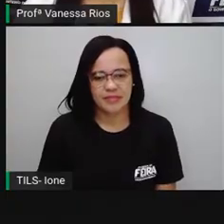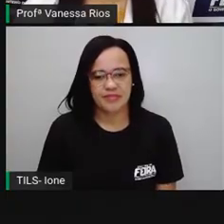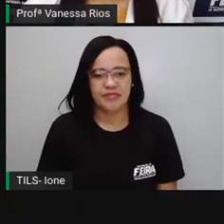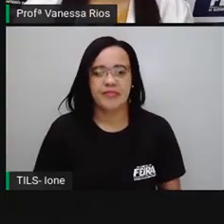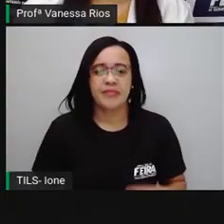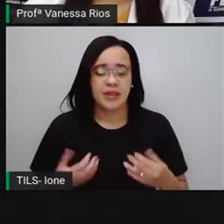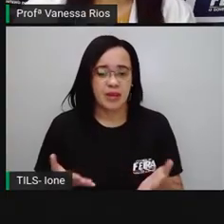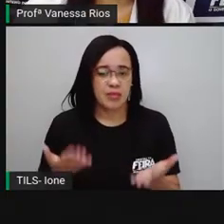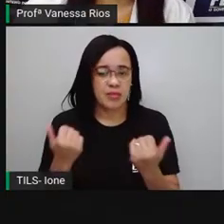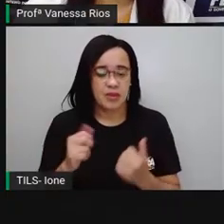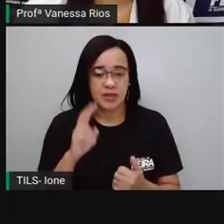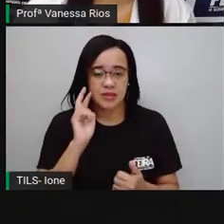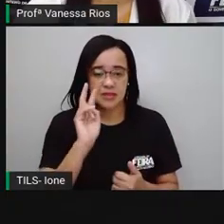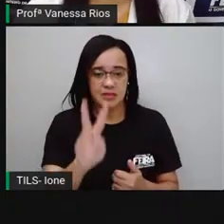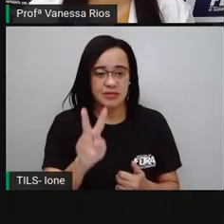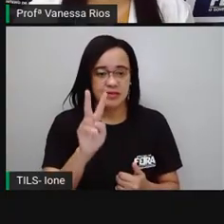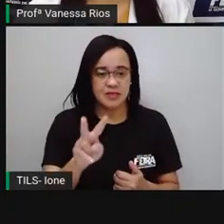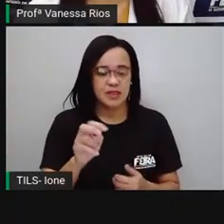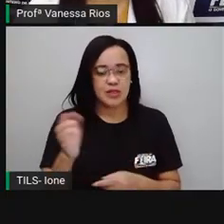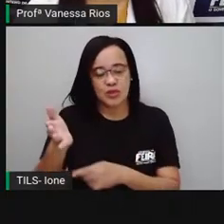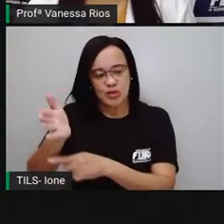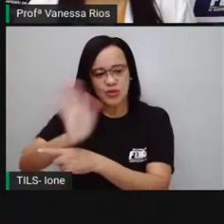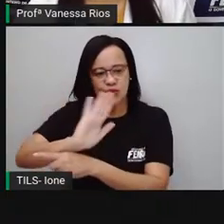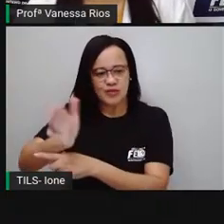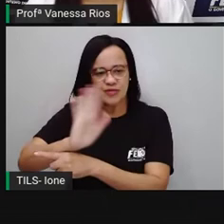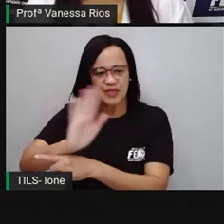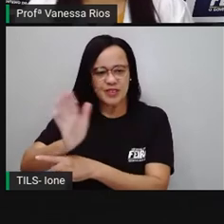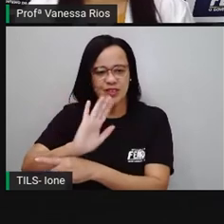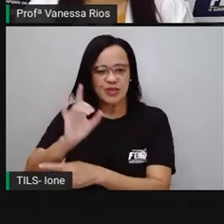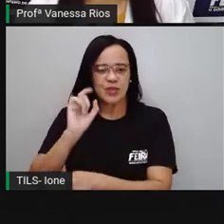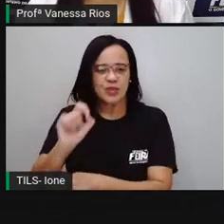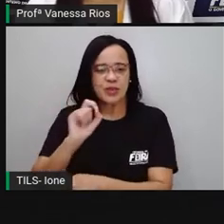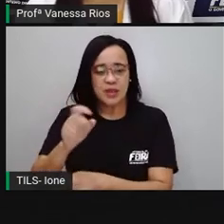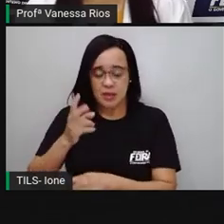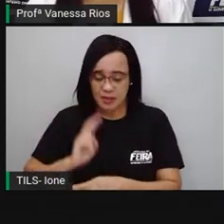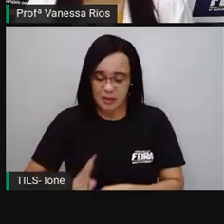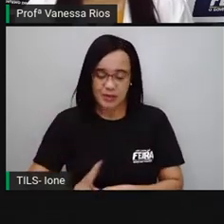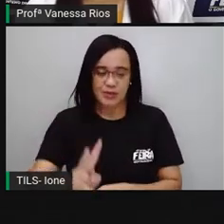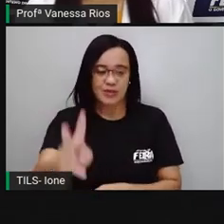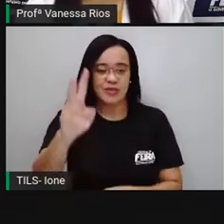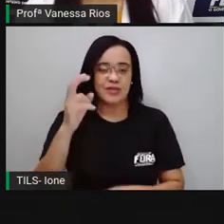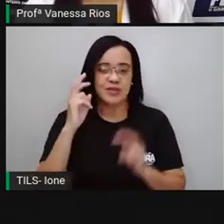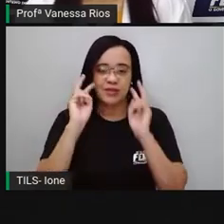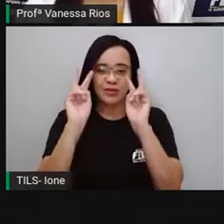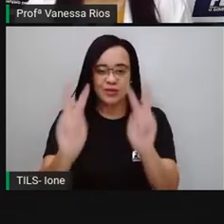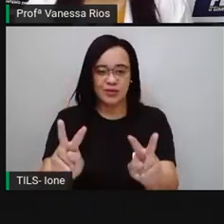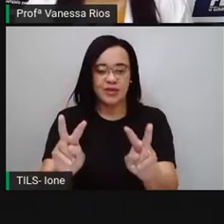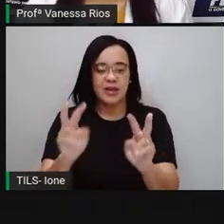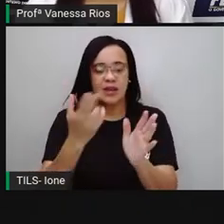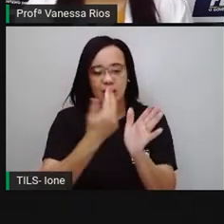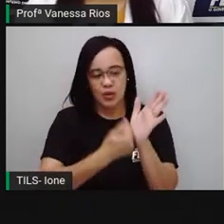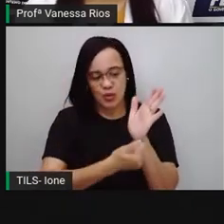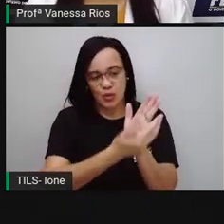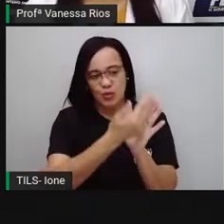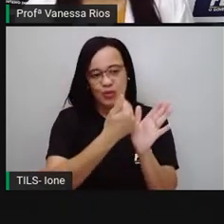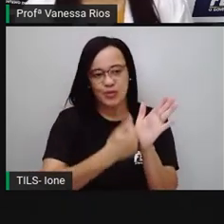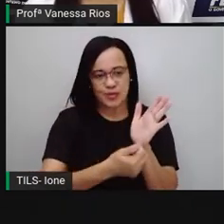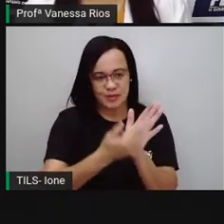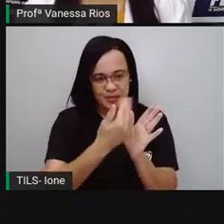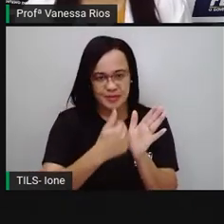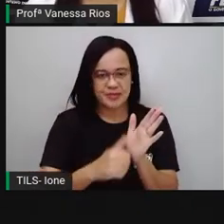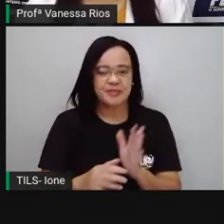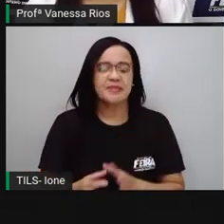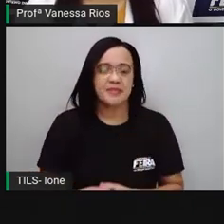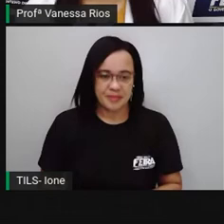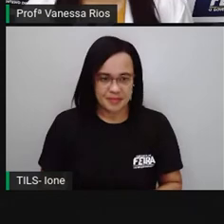já observou no vídeo, mas aí a gente vai dar continuidade observando aí a quantidade de